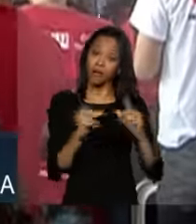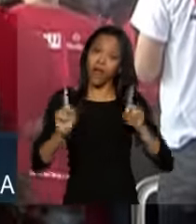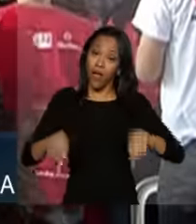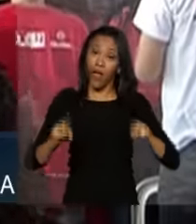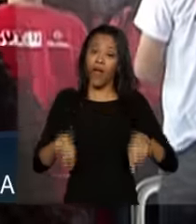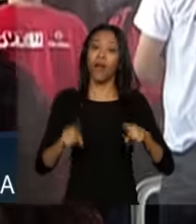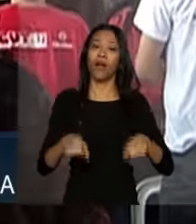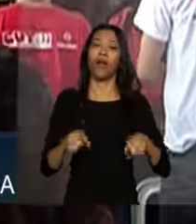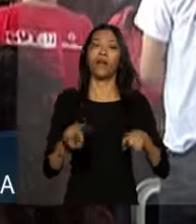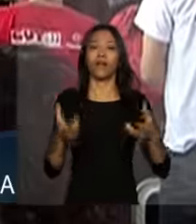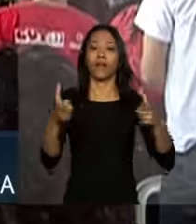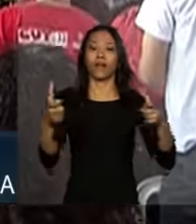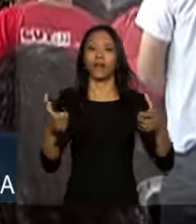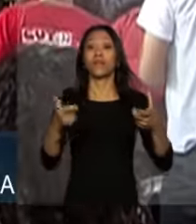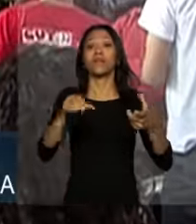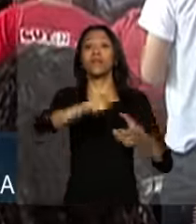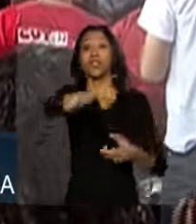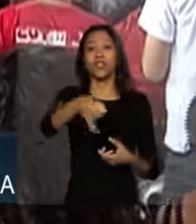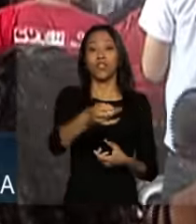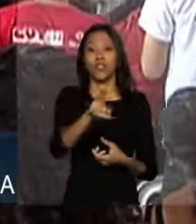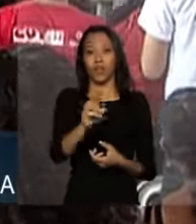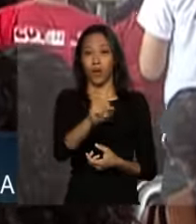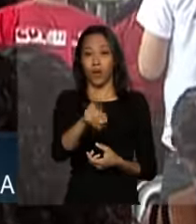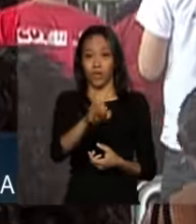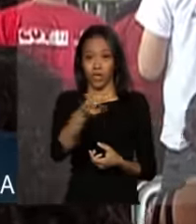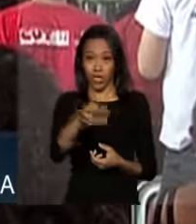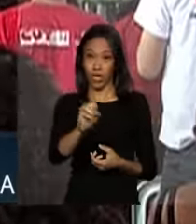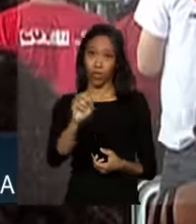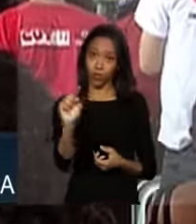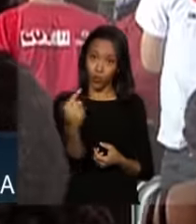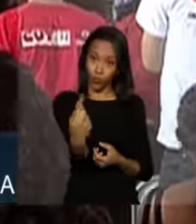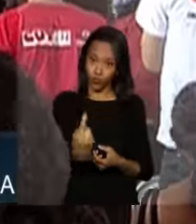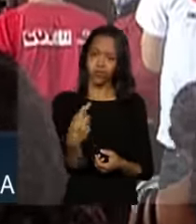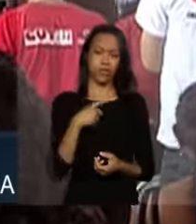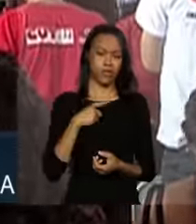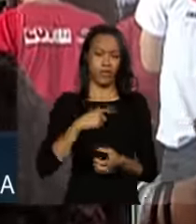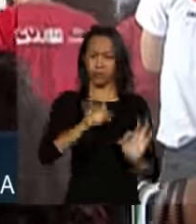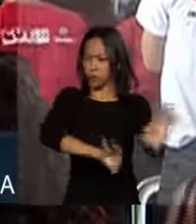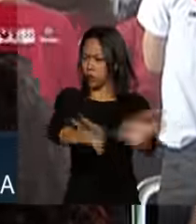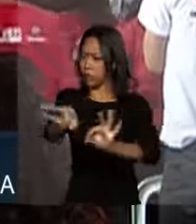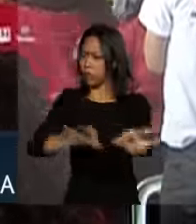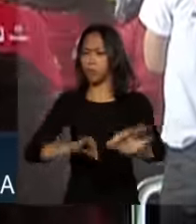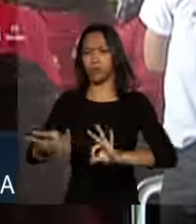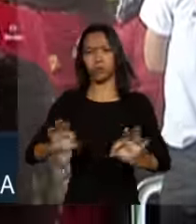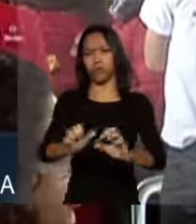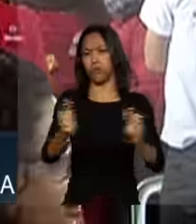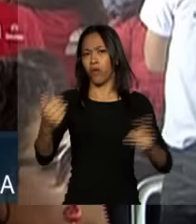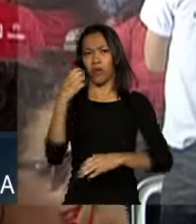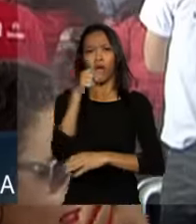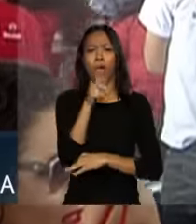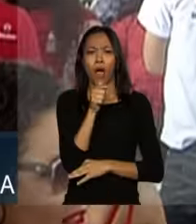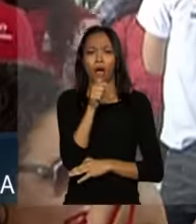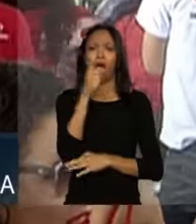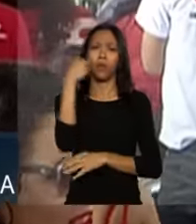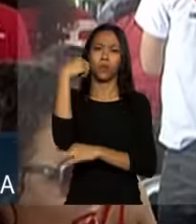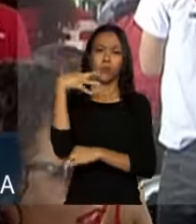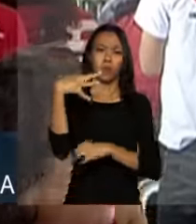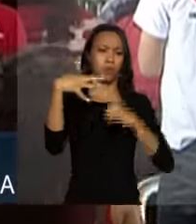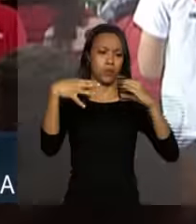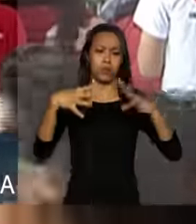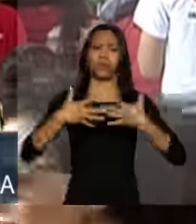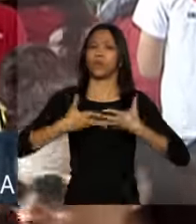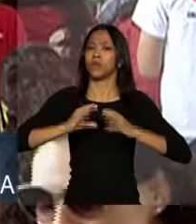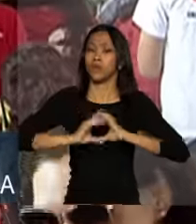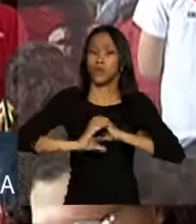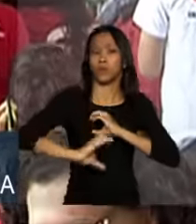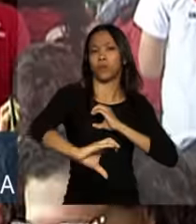do residencial Juazeiro 1 e o condomínio possui infraestrutura interna e externa com água, esgoto,